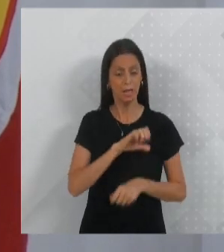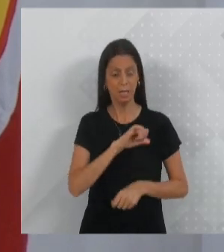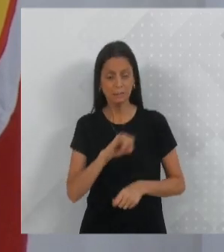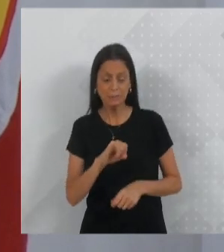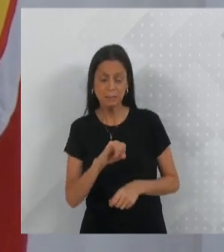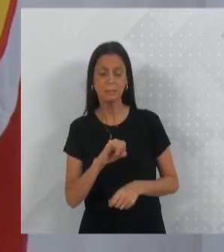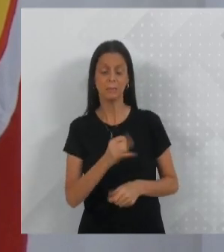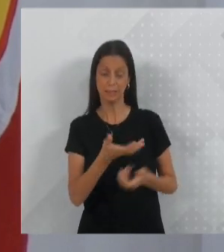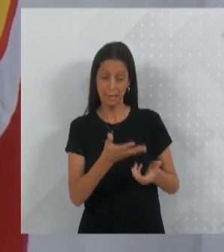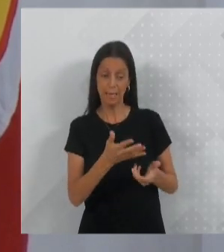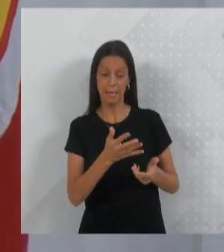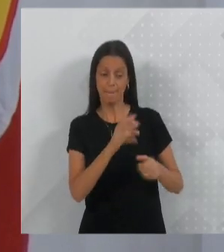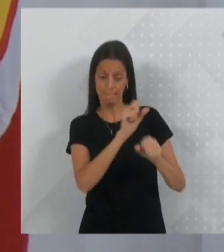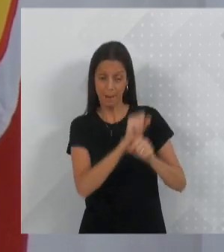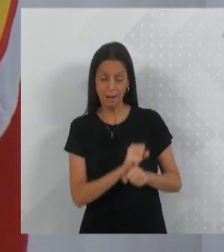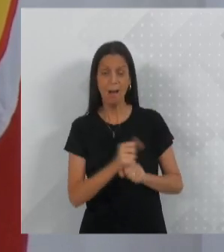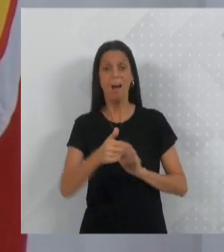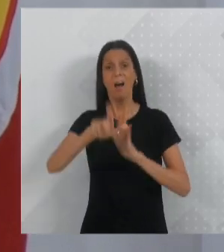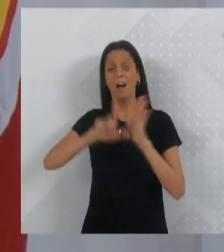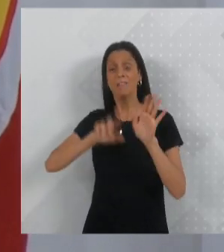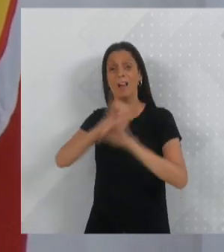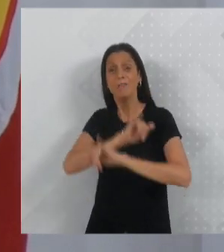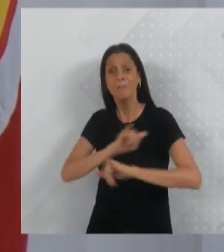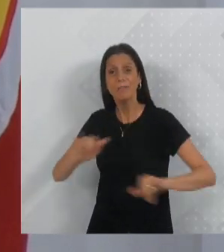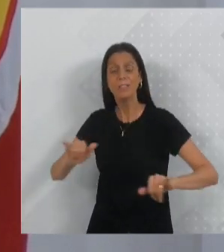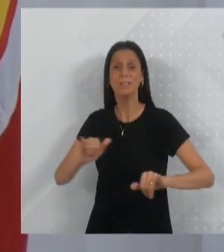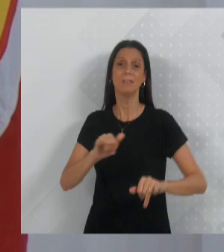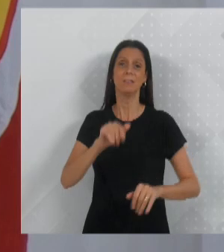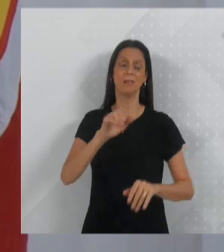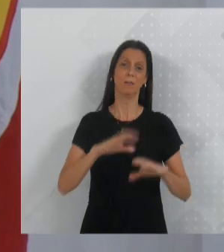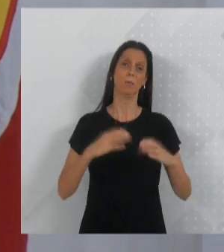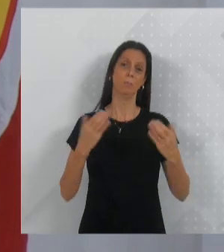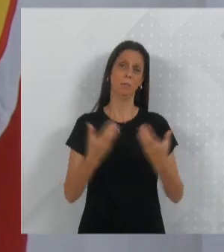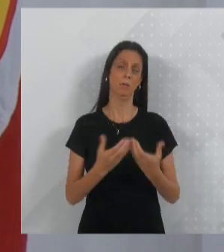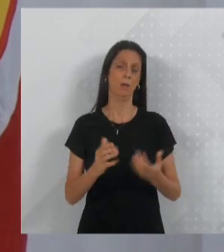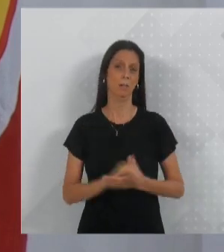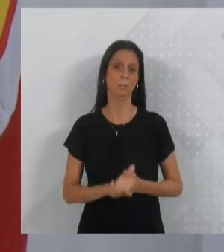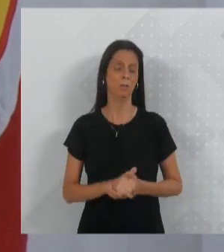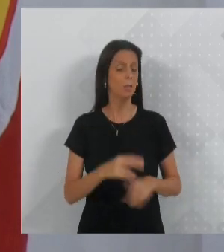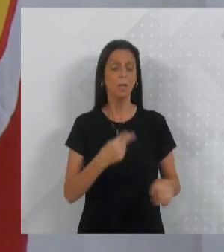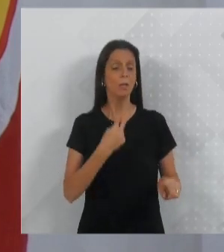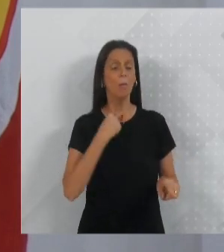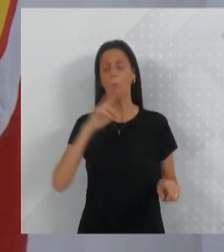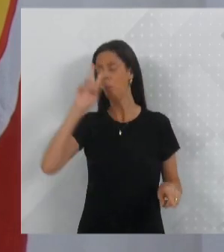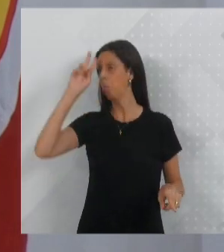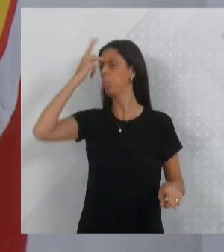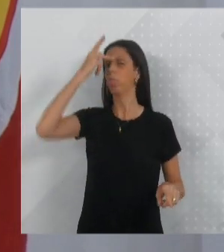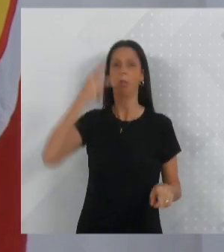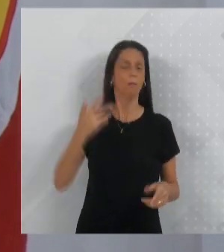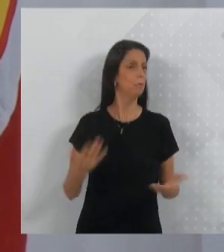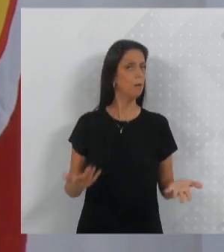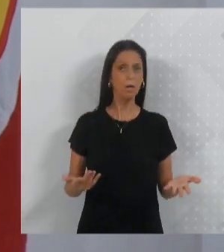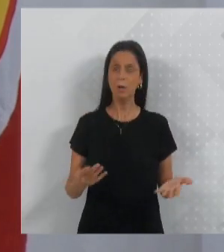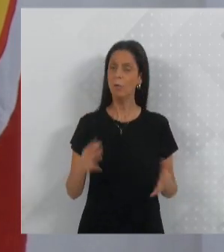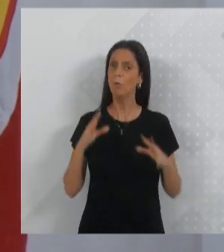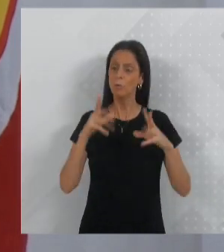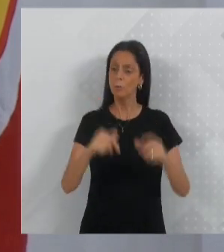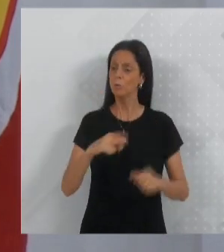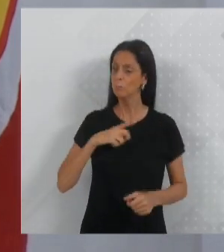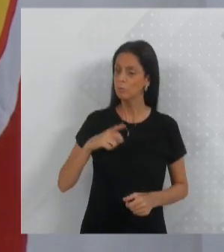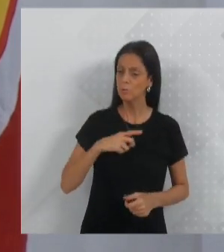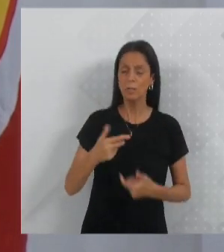avisem a comunidade não deixem ninguém desprevenido nós não vivemos numa terra de ninguém todos têm as suas obrigações e